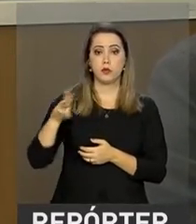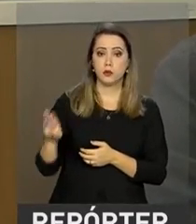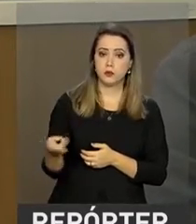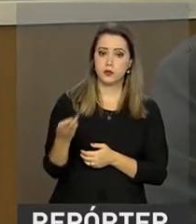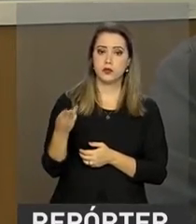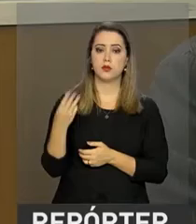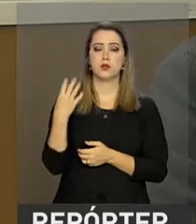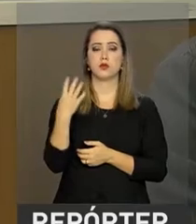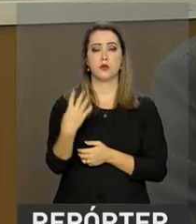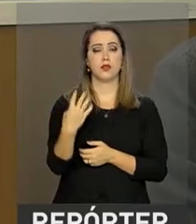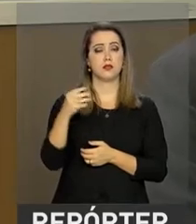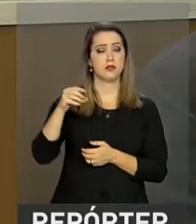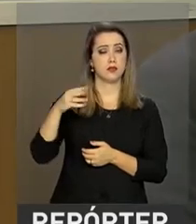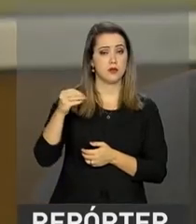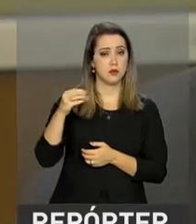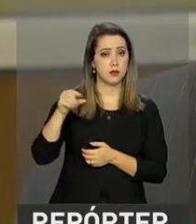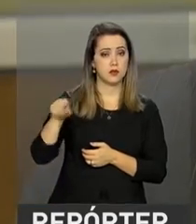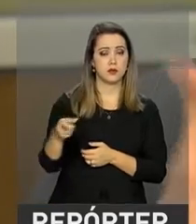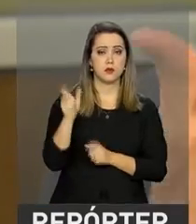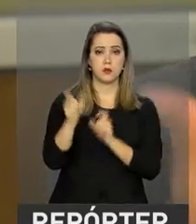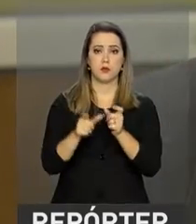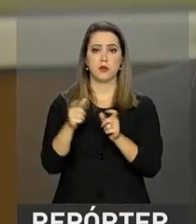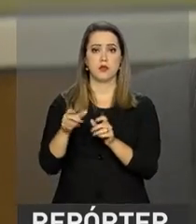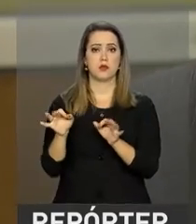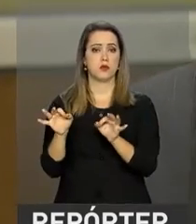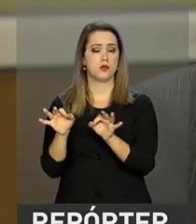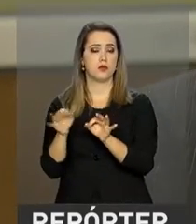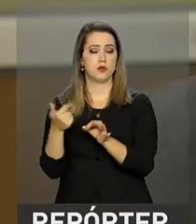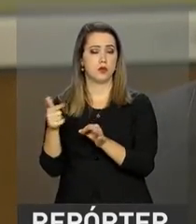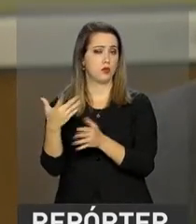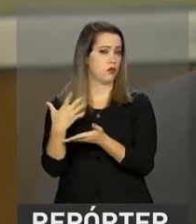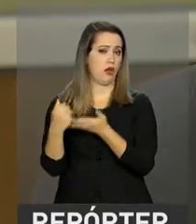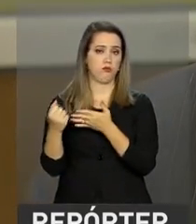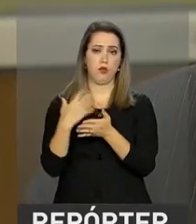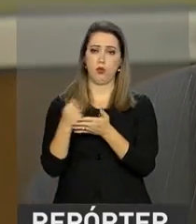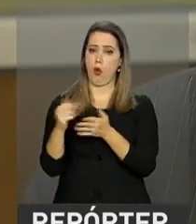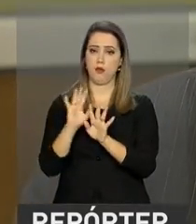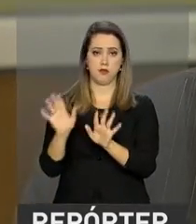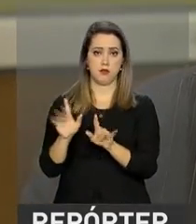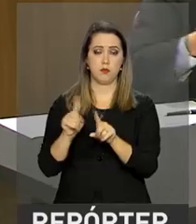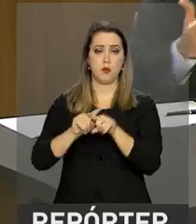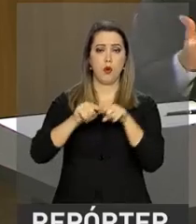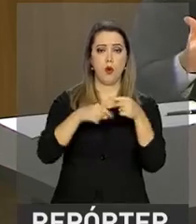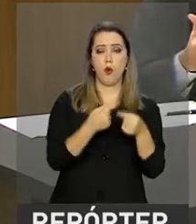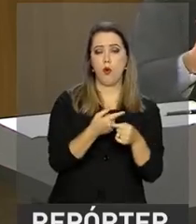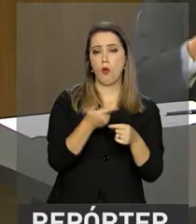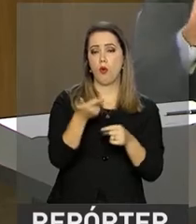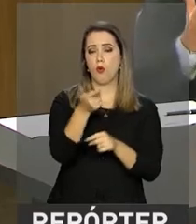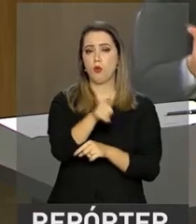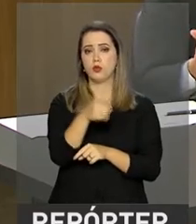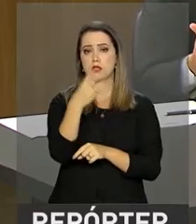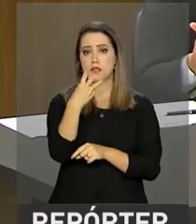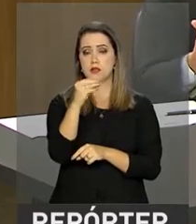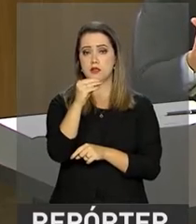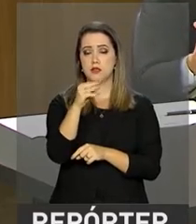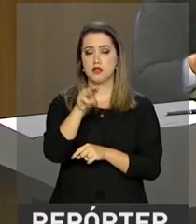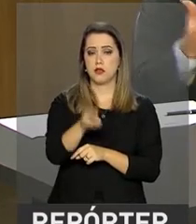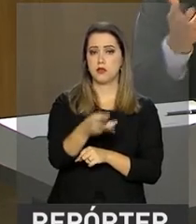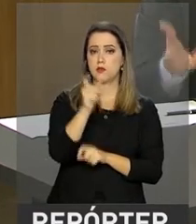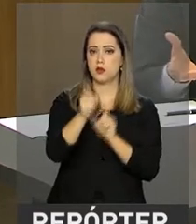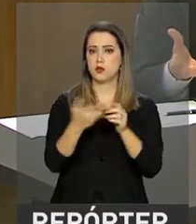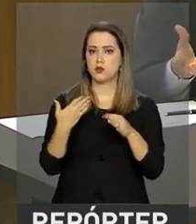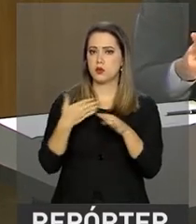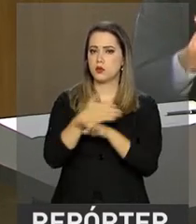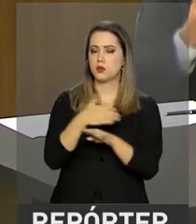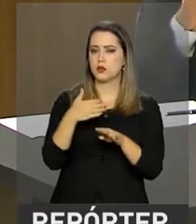que não cumpriam os critérios básicos pararam de receber a bolsa outras três milhões e 600 mil foram incluídas na lista com